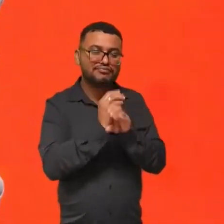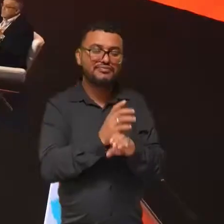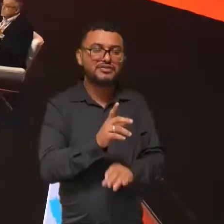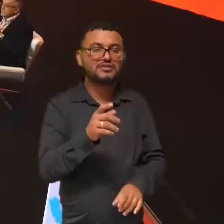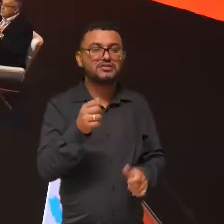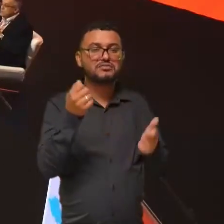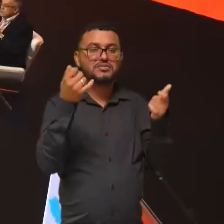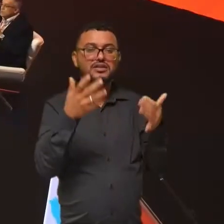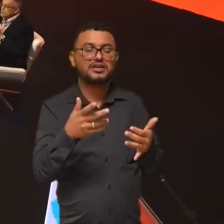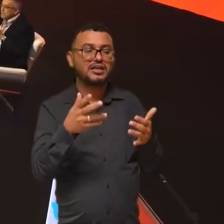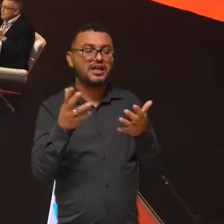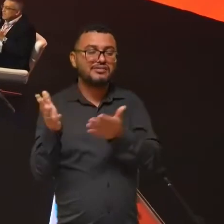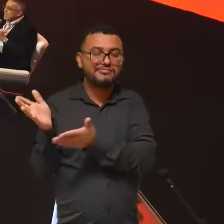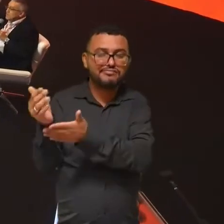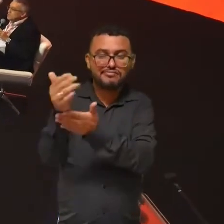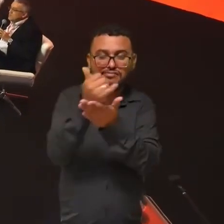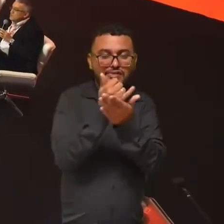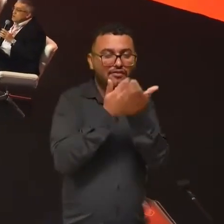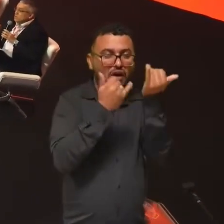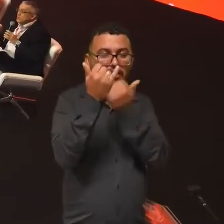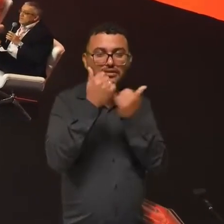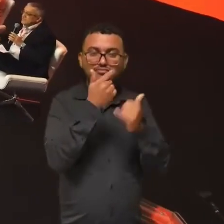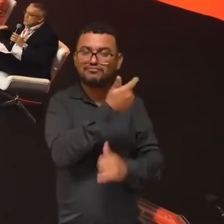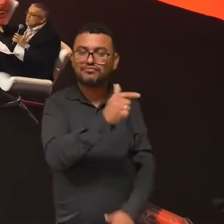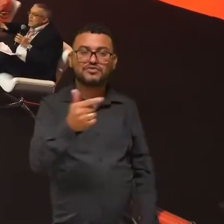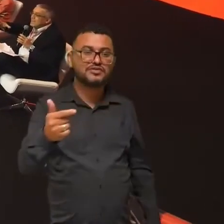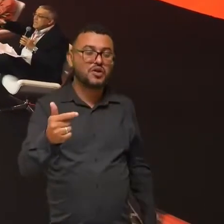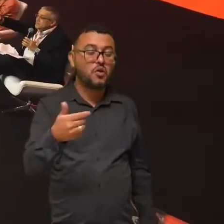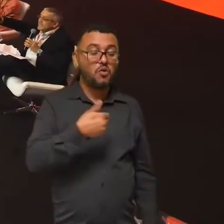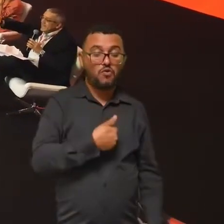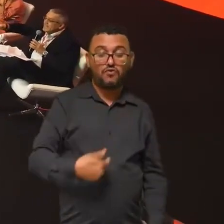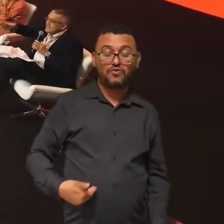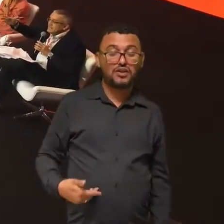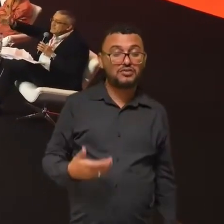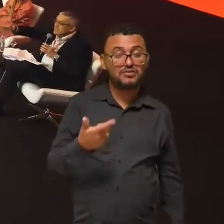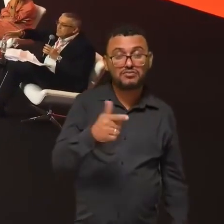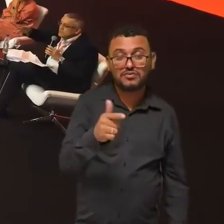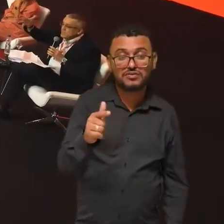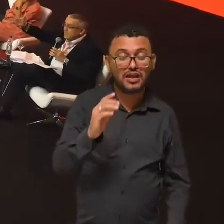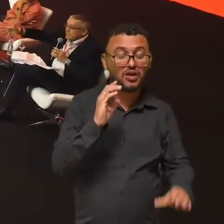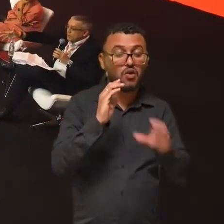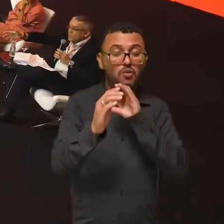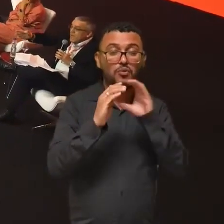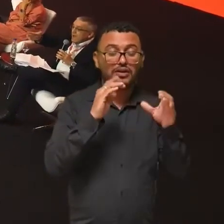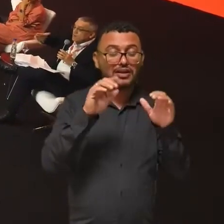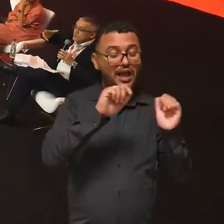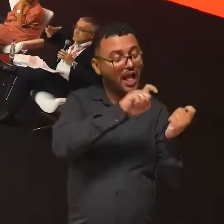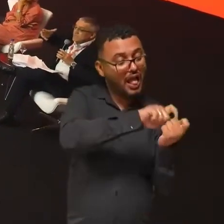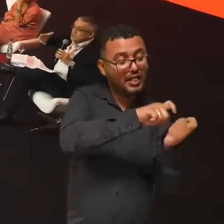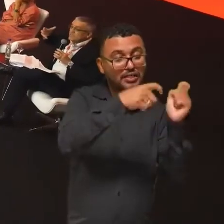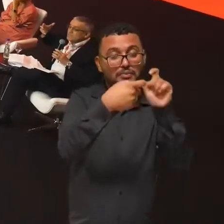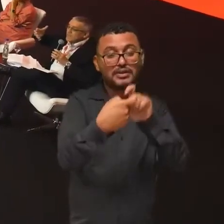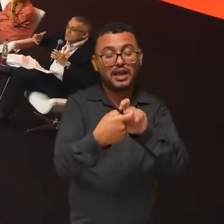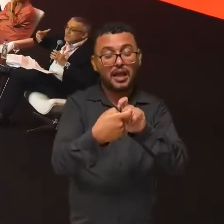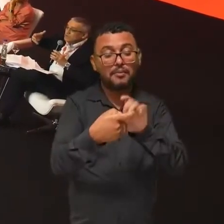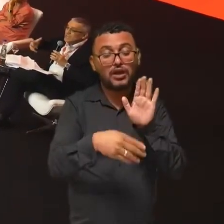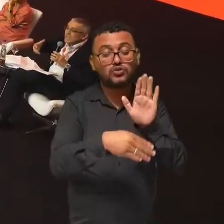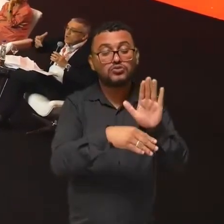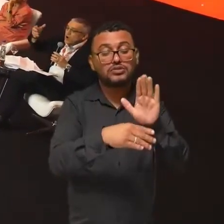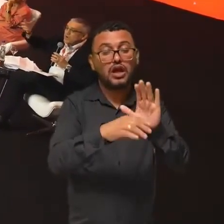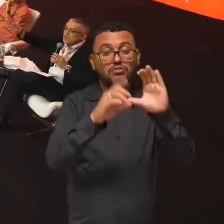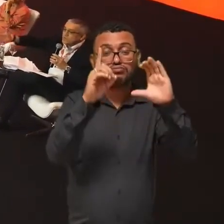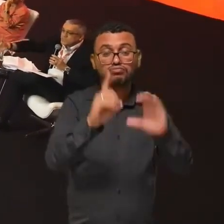o Estado não consegue fazer uma comunicação adaptada à necessidade do cidadão. Ou seja, o Estado